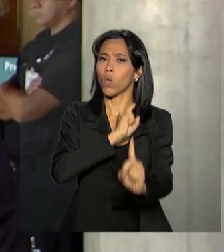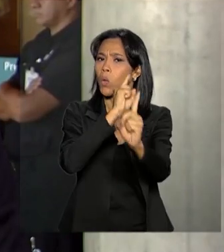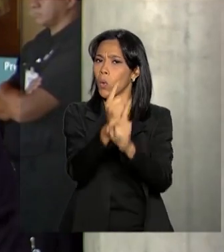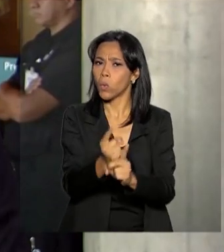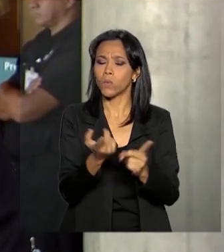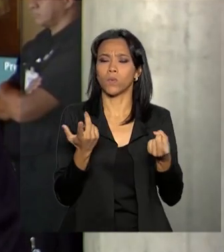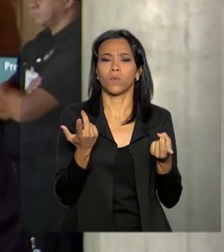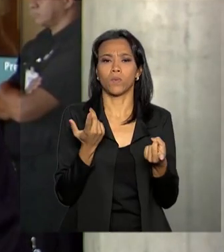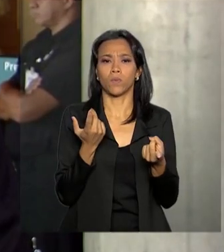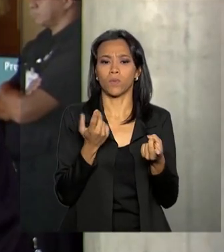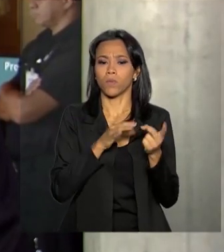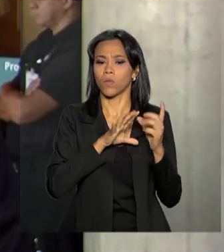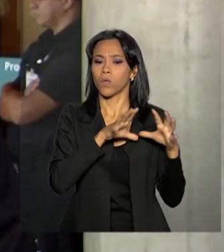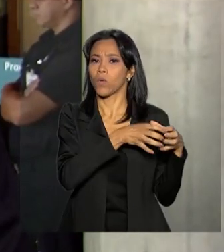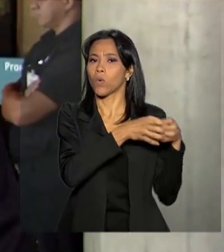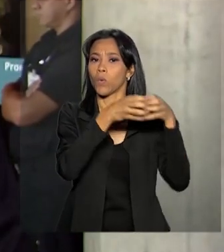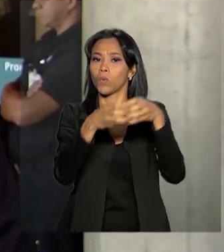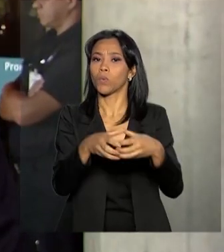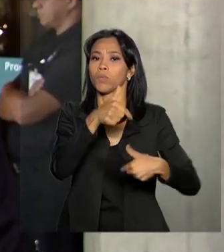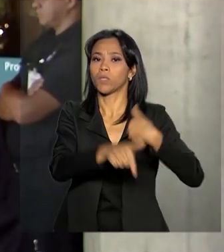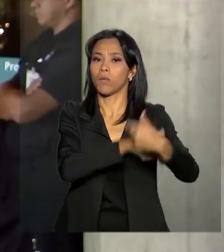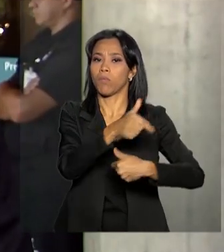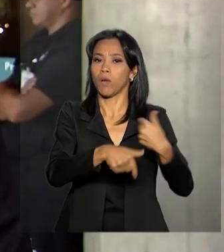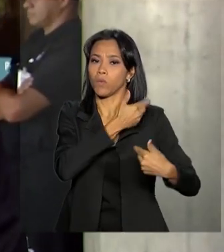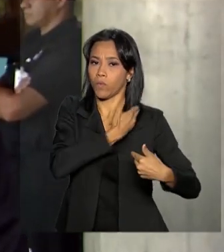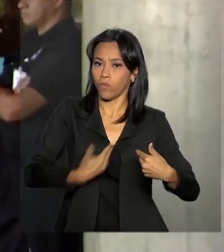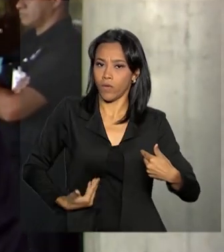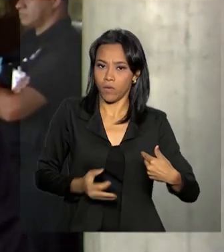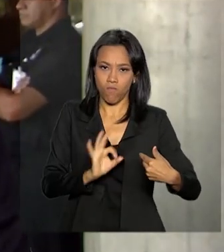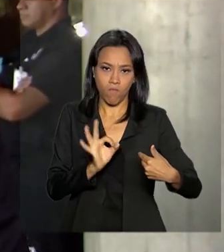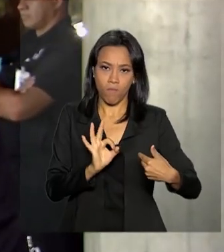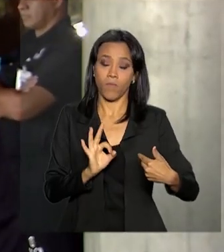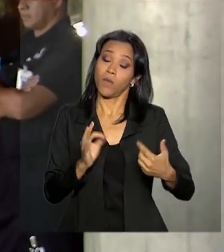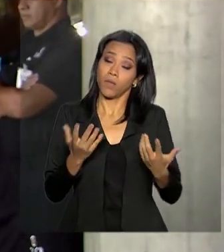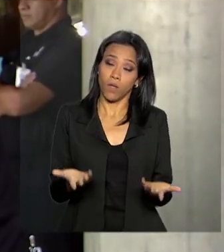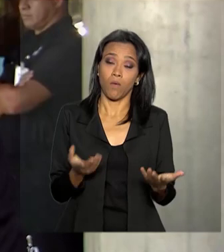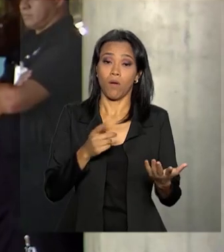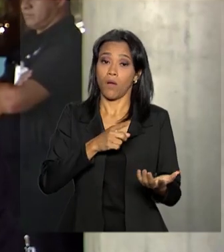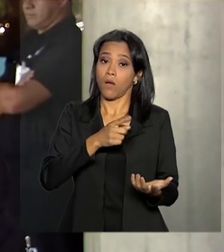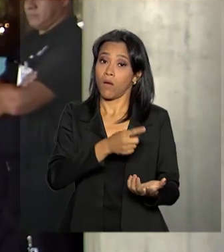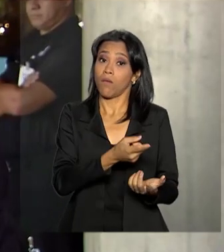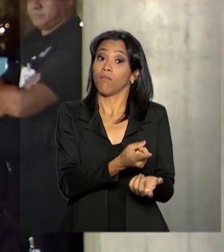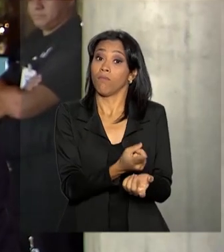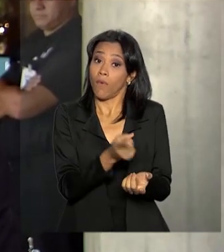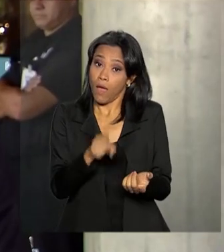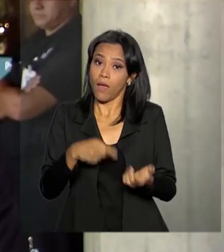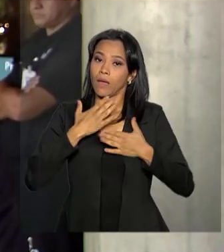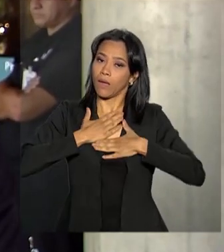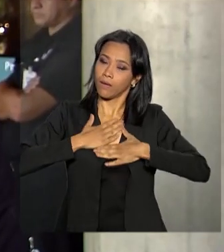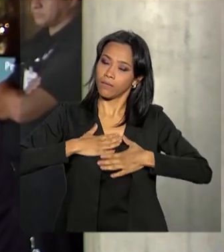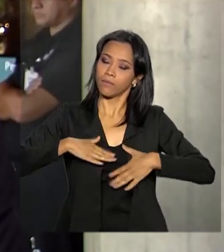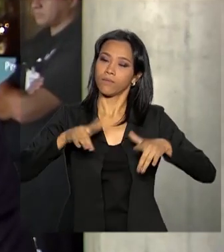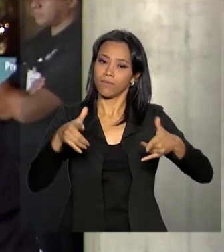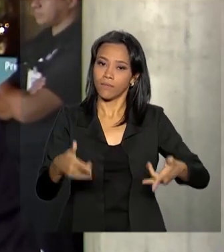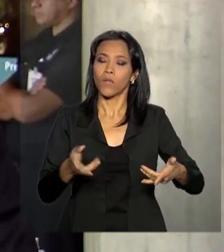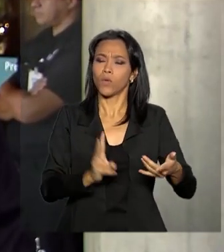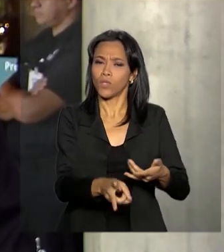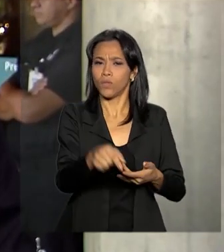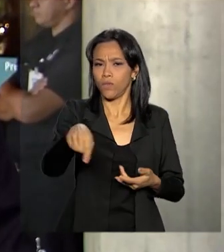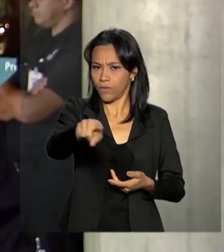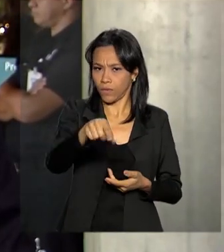com integrantes da equipe de governo. Por enquanto, a ordem é repouso.